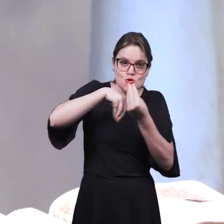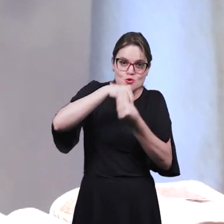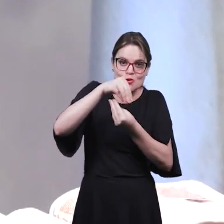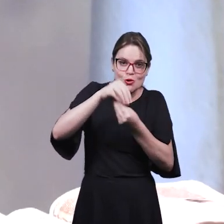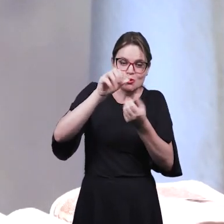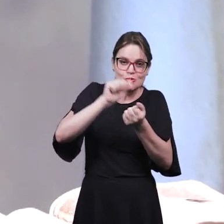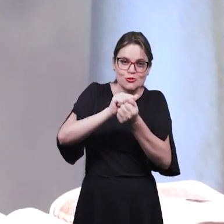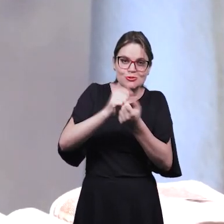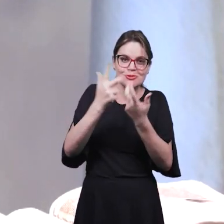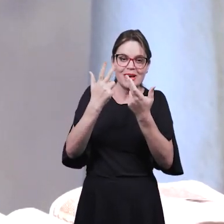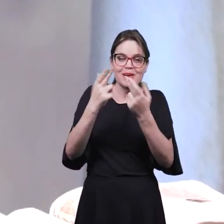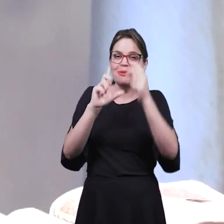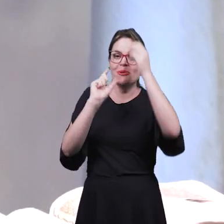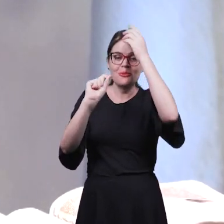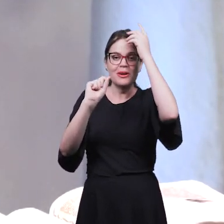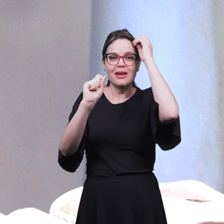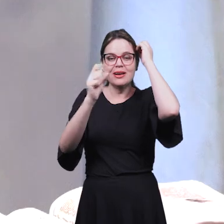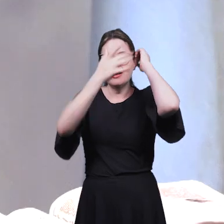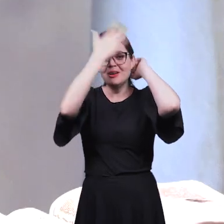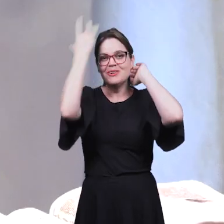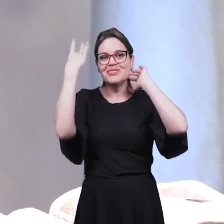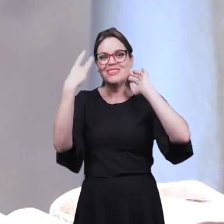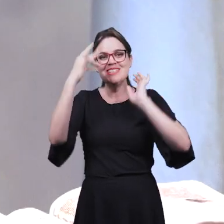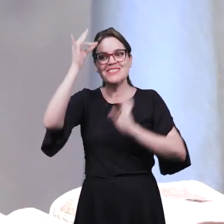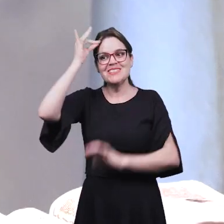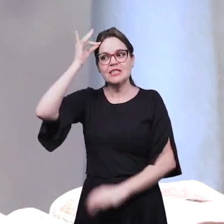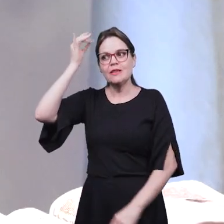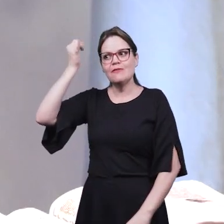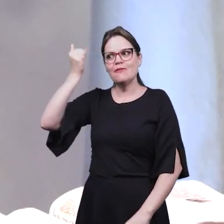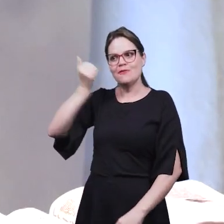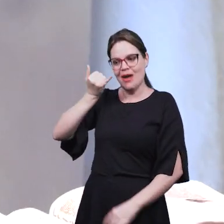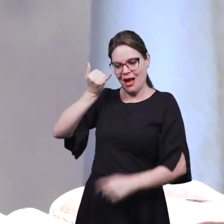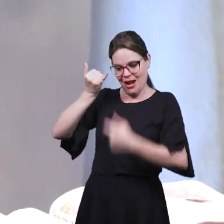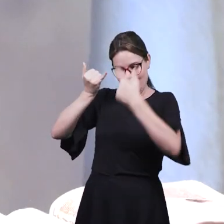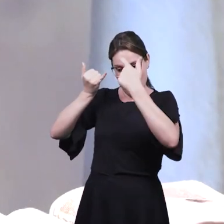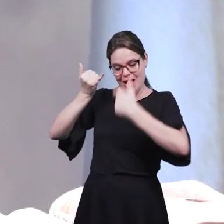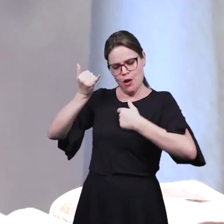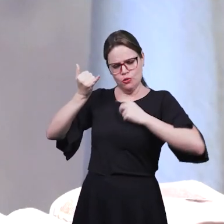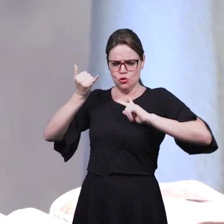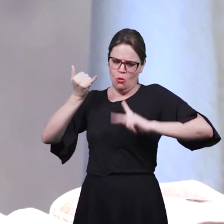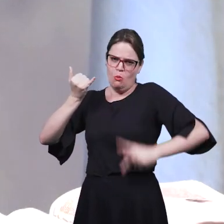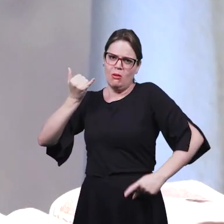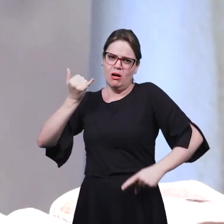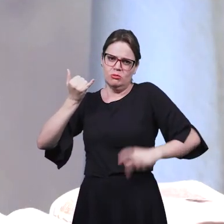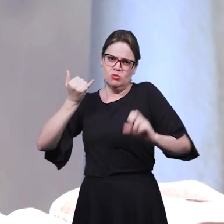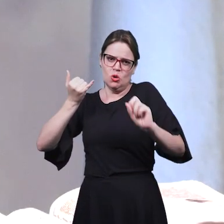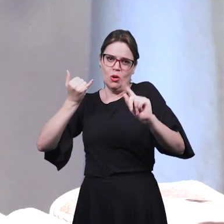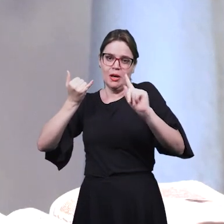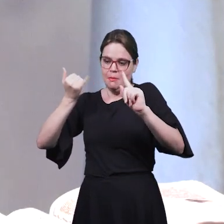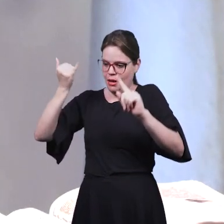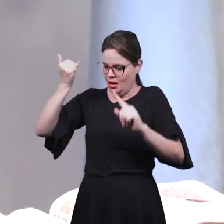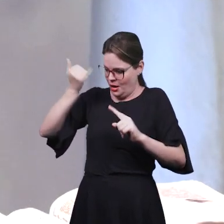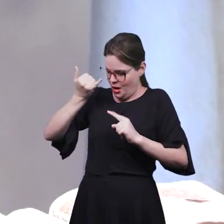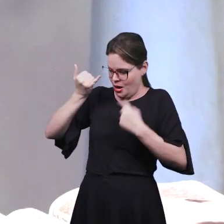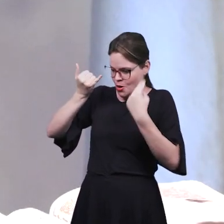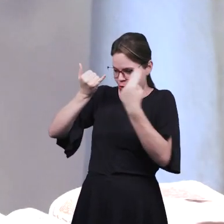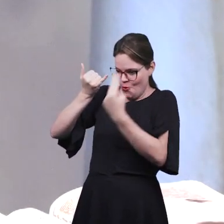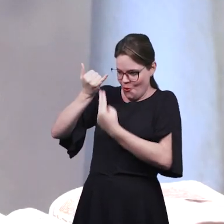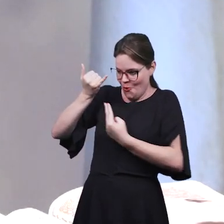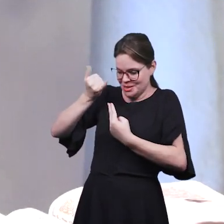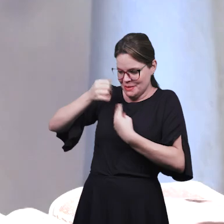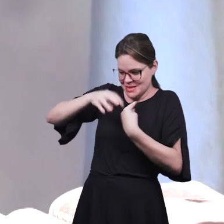para evangelizar outras pessoas, testemunhar de Jesus para outras pessoas. Isso é importante lembrar. E